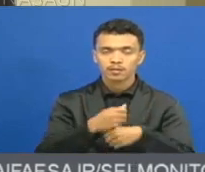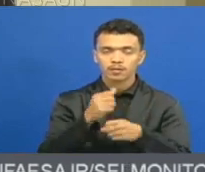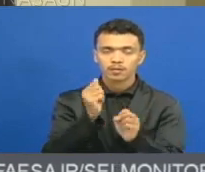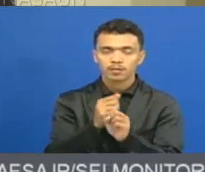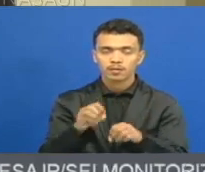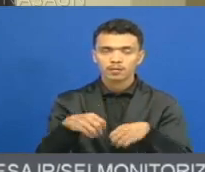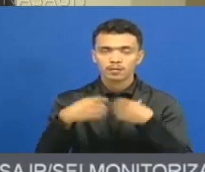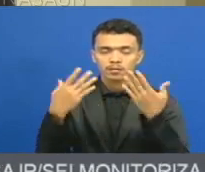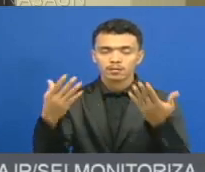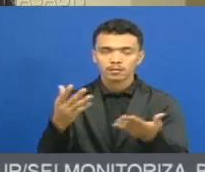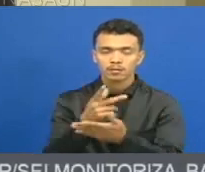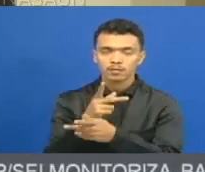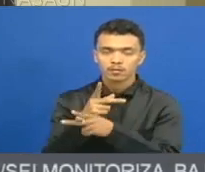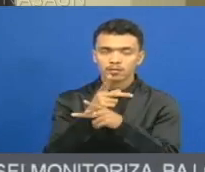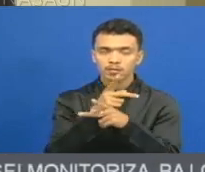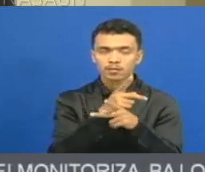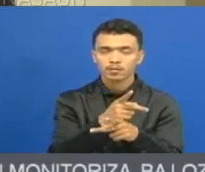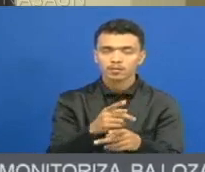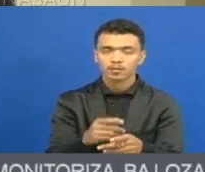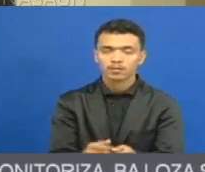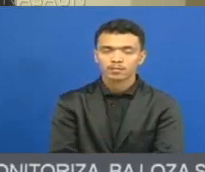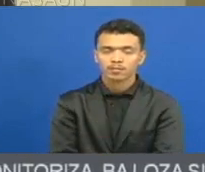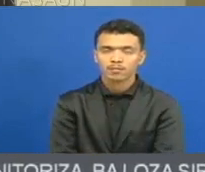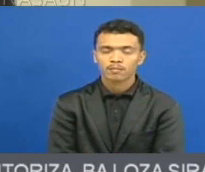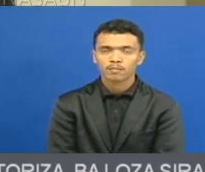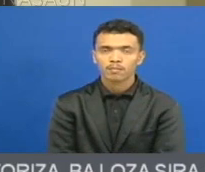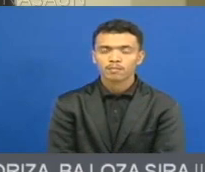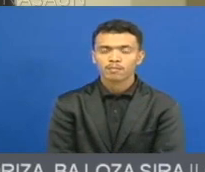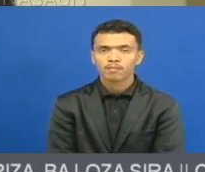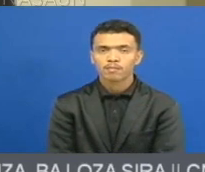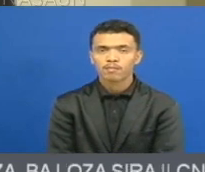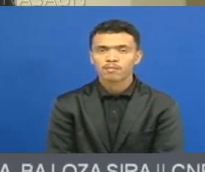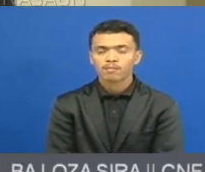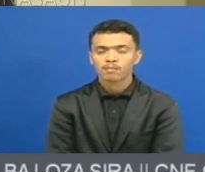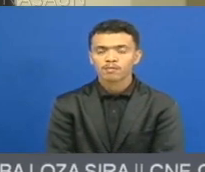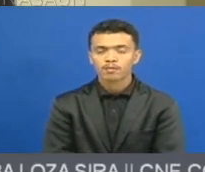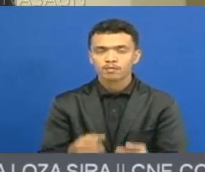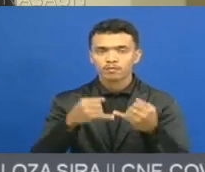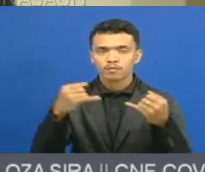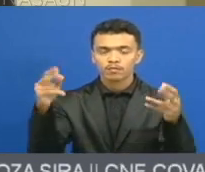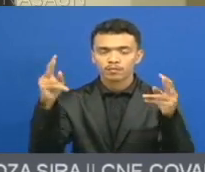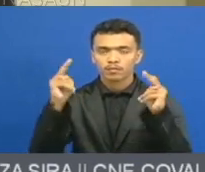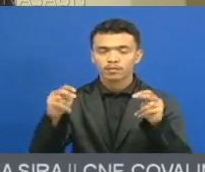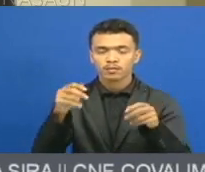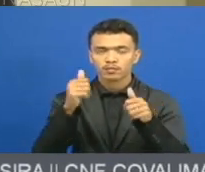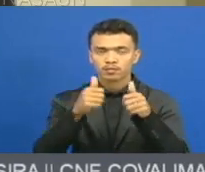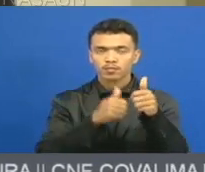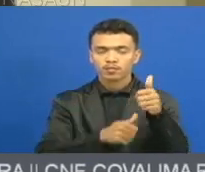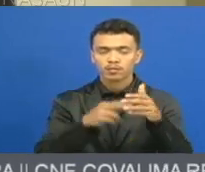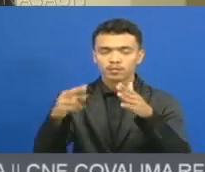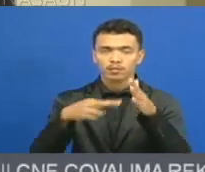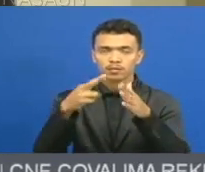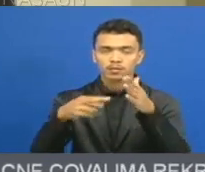acelera. Acelera, mas bem, tem que cumprir regras, ser, né? Questões técnicas, ser, né? Fio direito montamos, tem que ter estándar. Agora, se